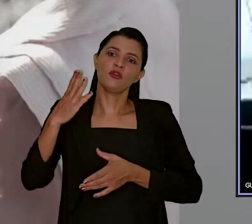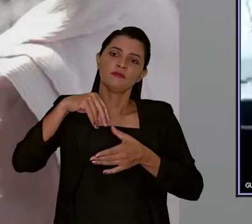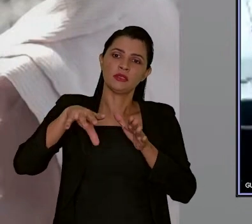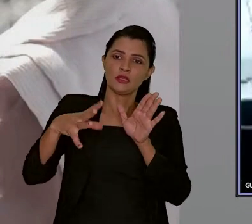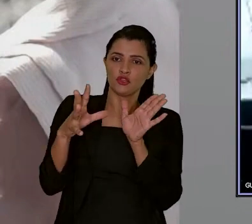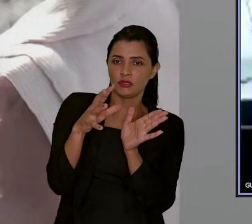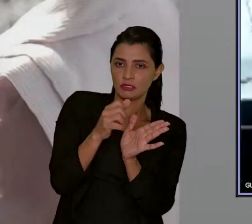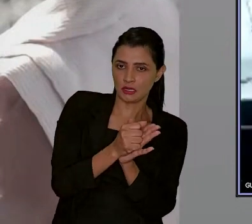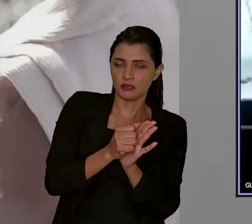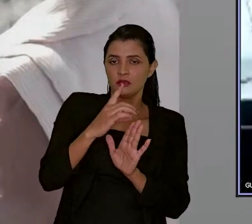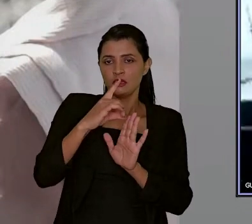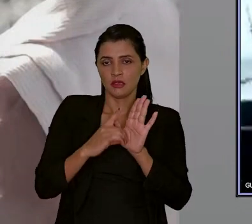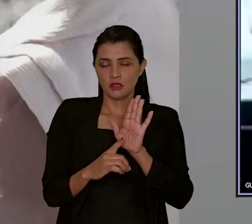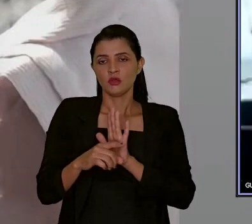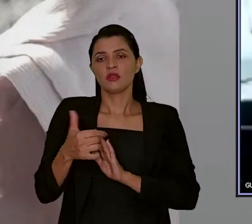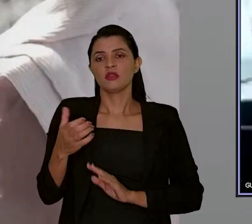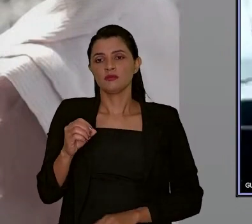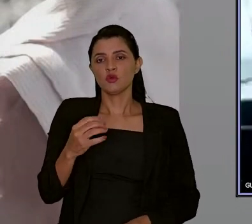3.413 de 2000.